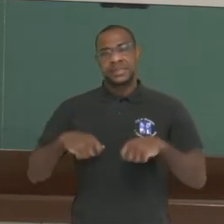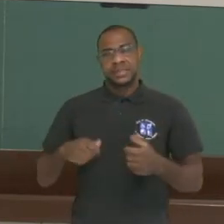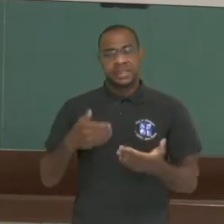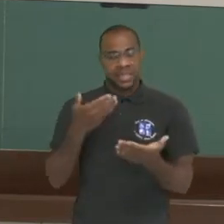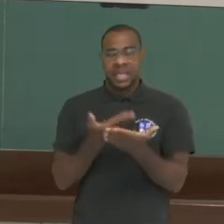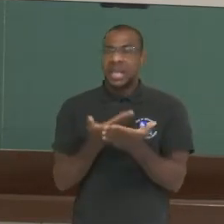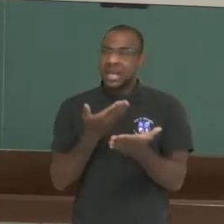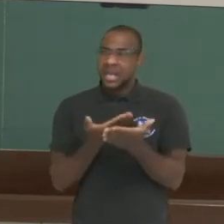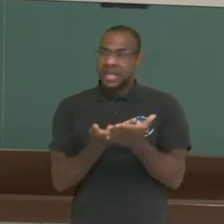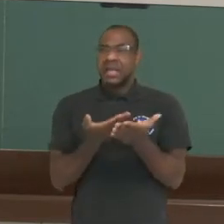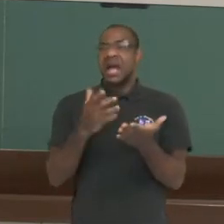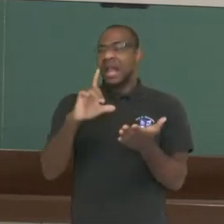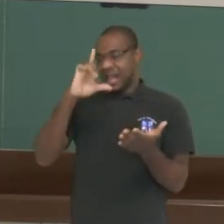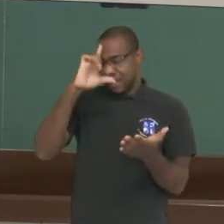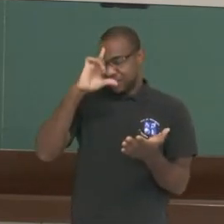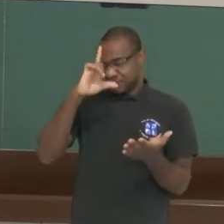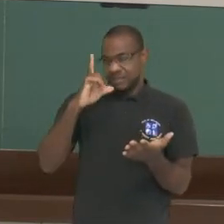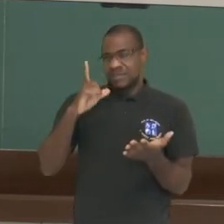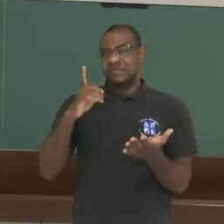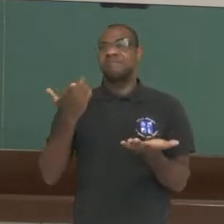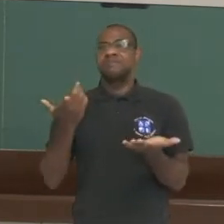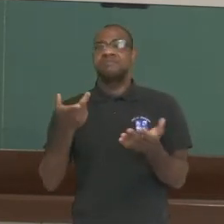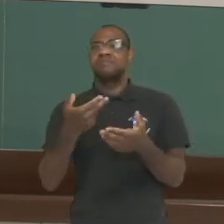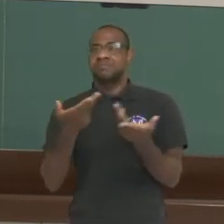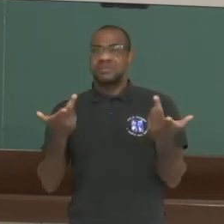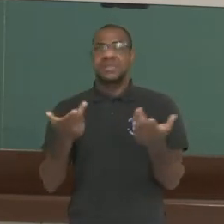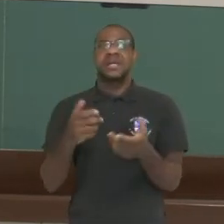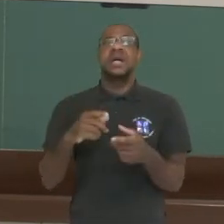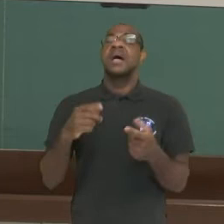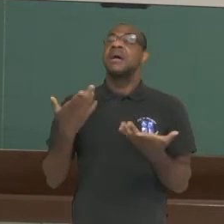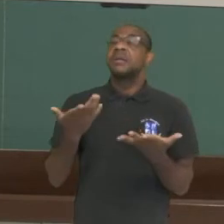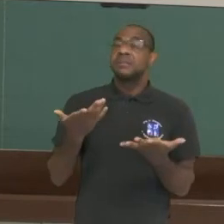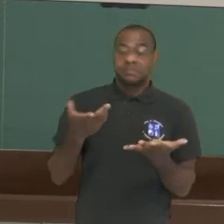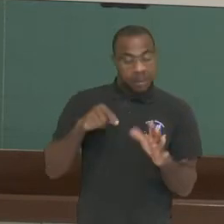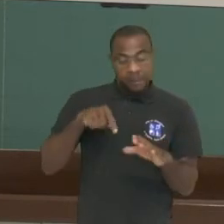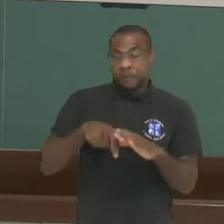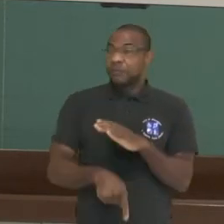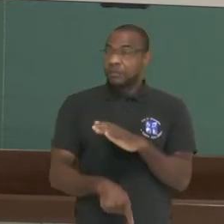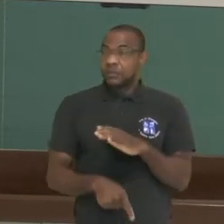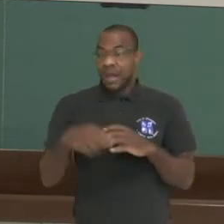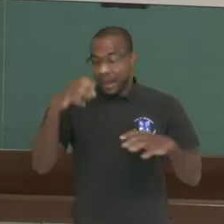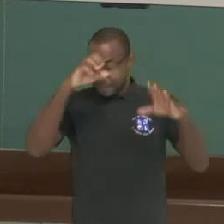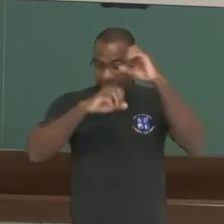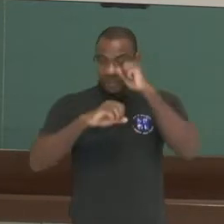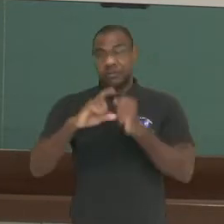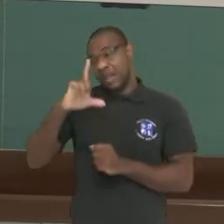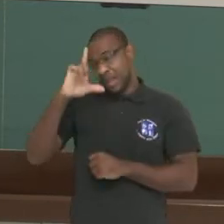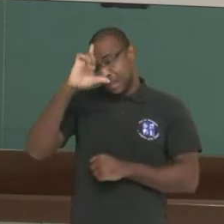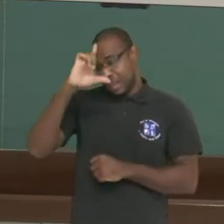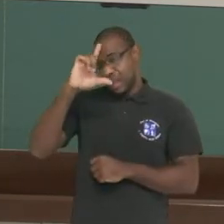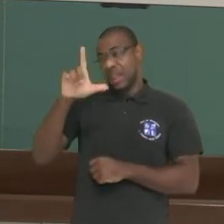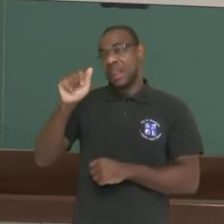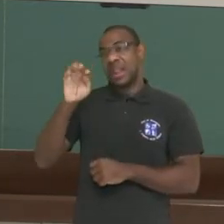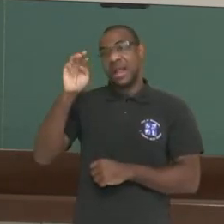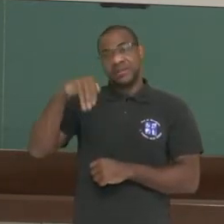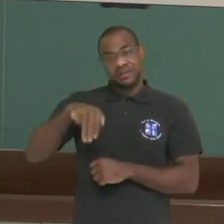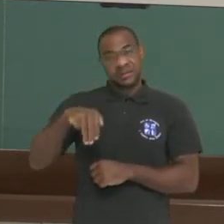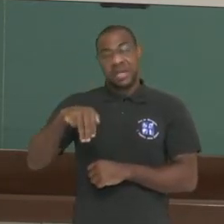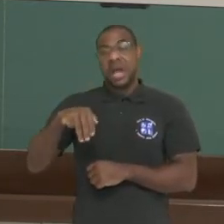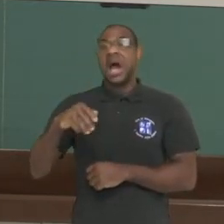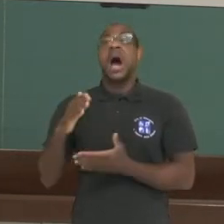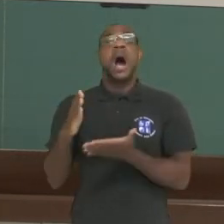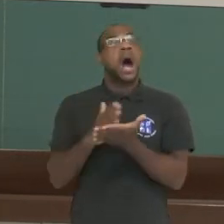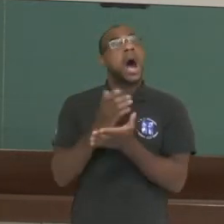ou na teologia, estudos, né, sobre religiosidade, acaba às vezes tendo que aprender até o latim. E muitas pessoas ainda sabem